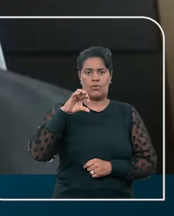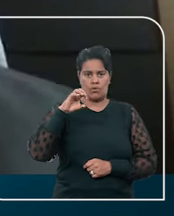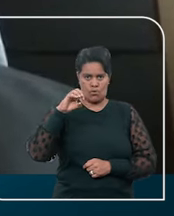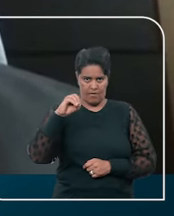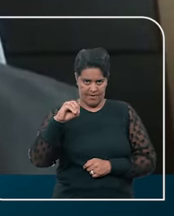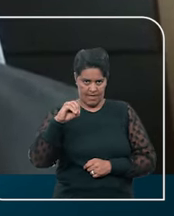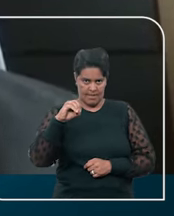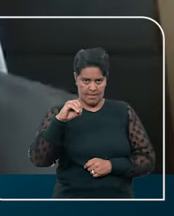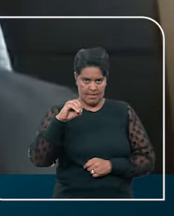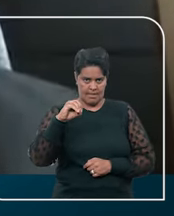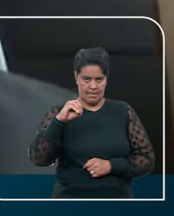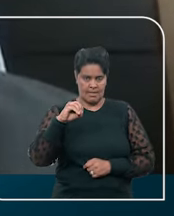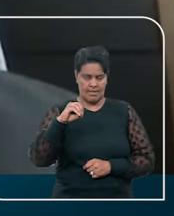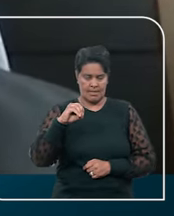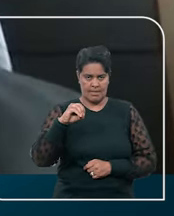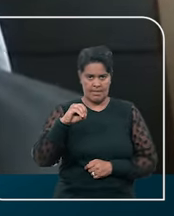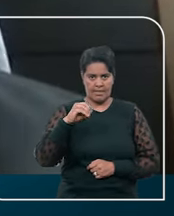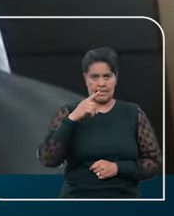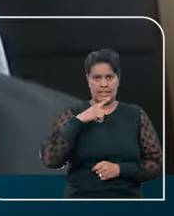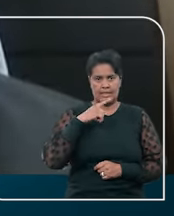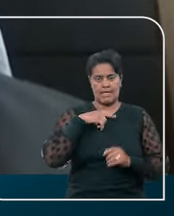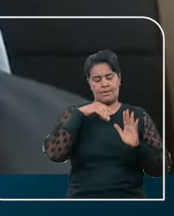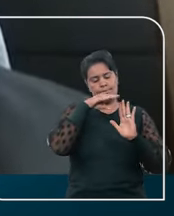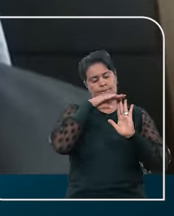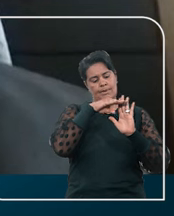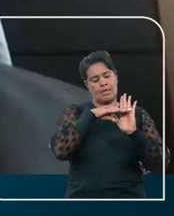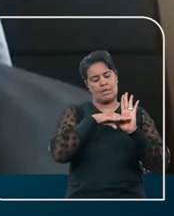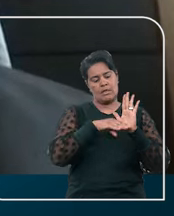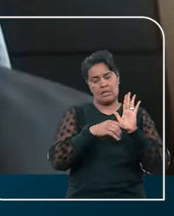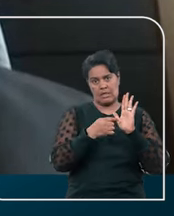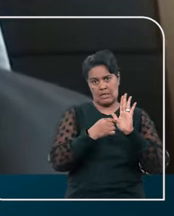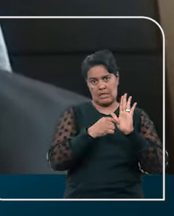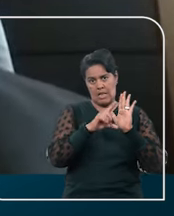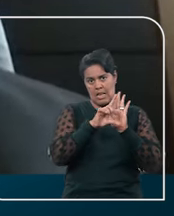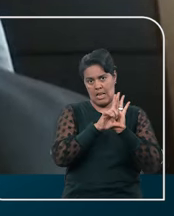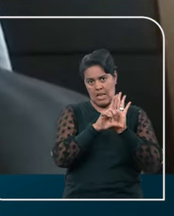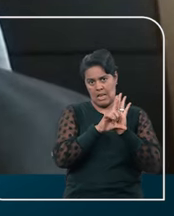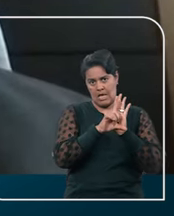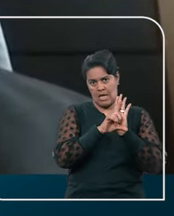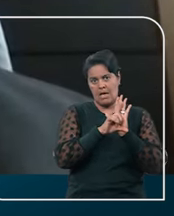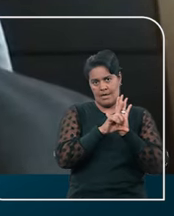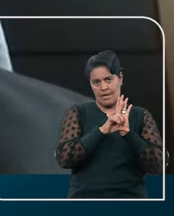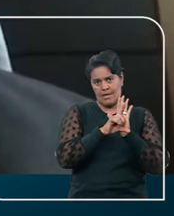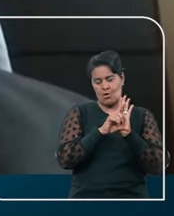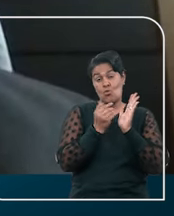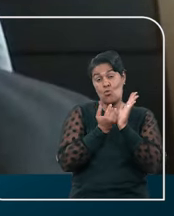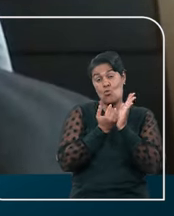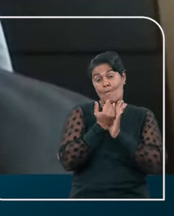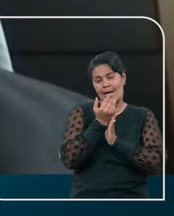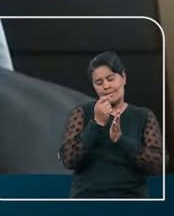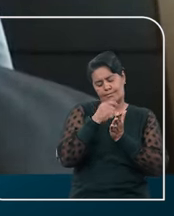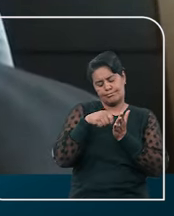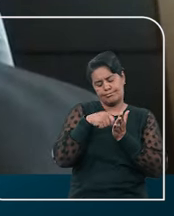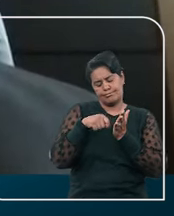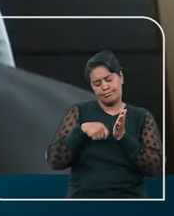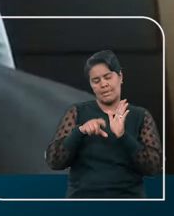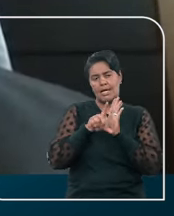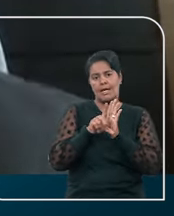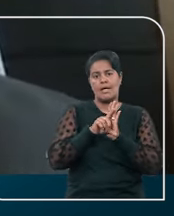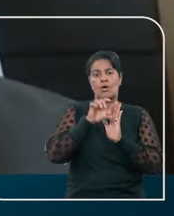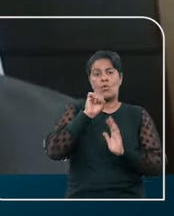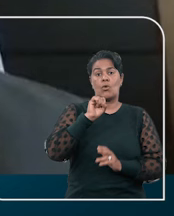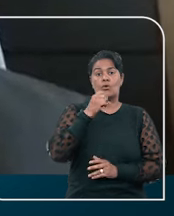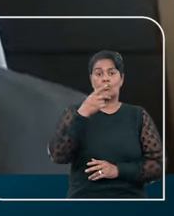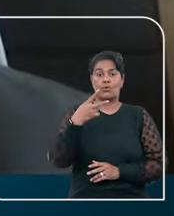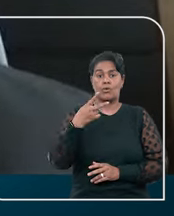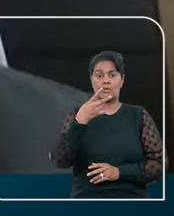desenvol eh esboço né o antipoeta da do que veio a ser a lei de a lei 8245 de 91 né